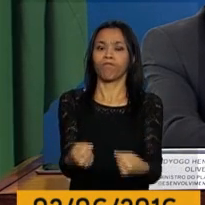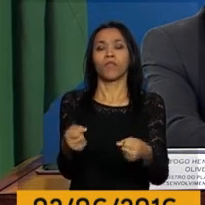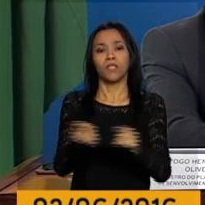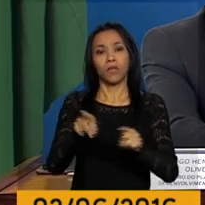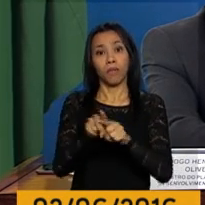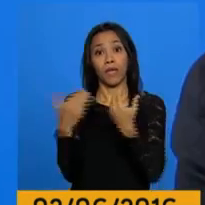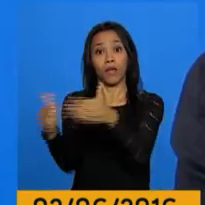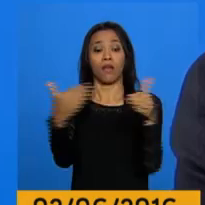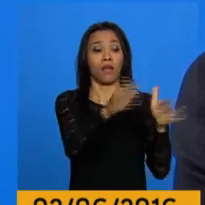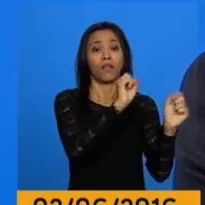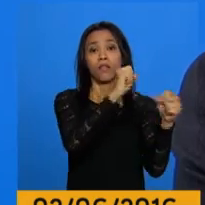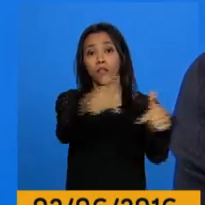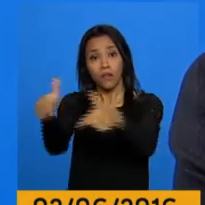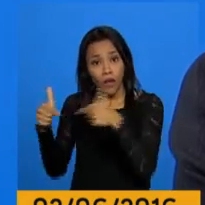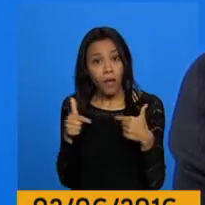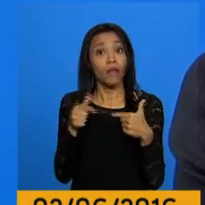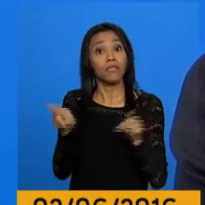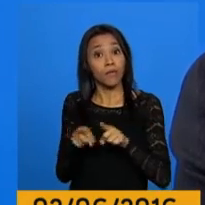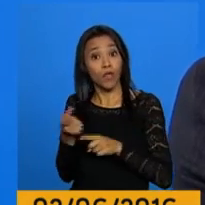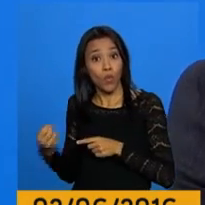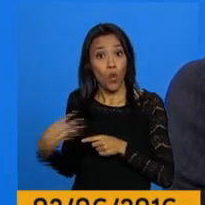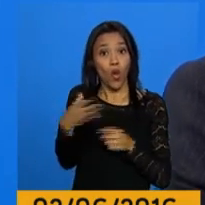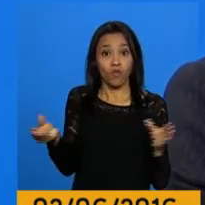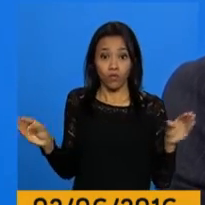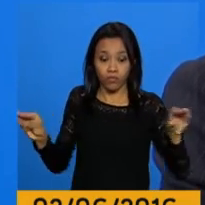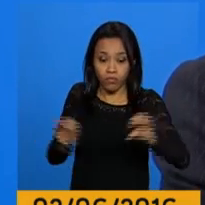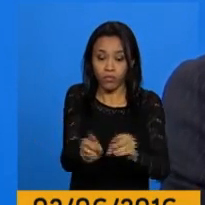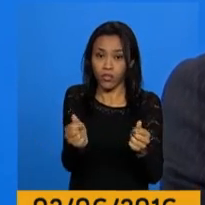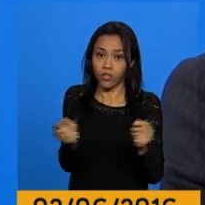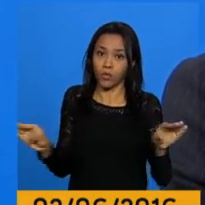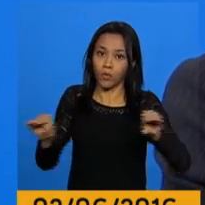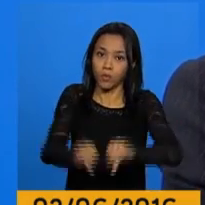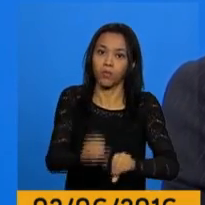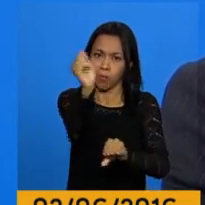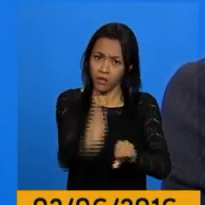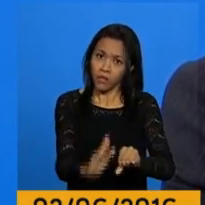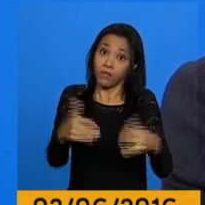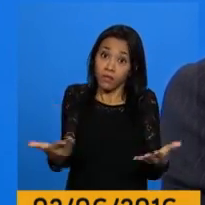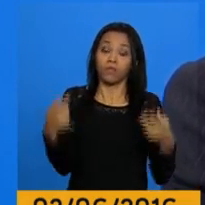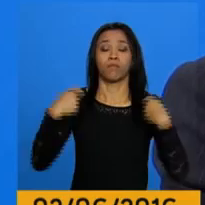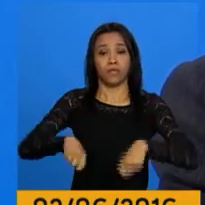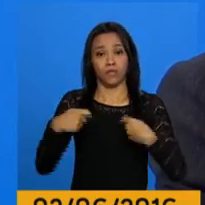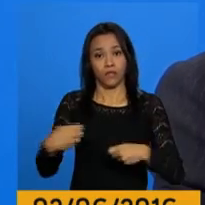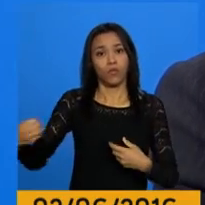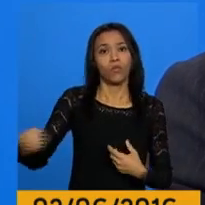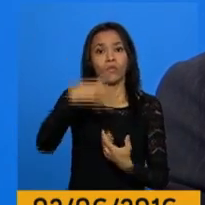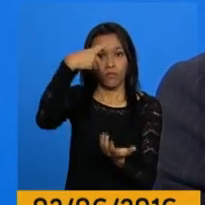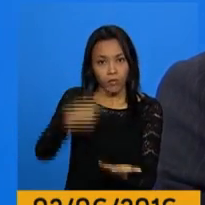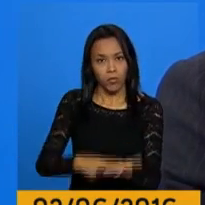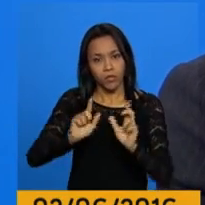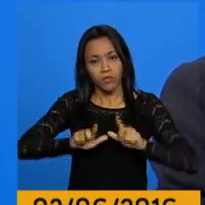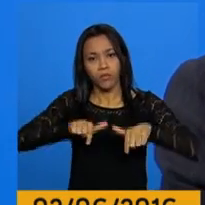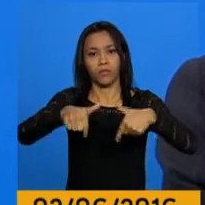novos investimentos, então é preciso que haja um novo marco legal, que sem perdoar